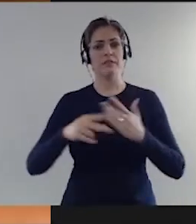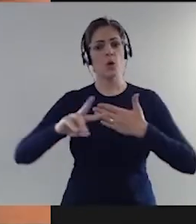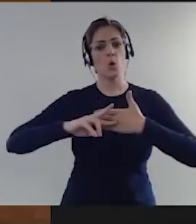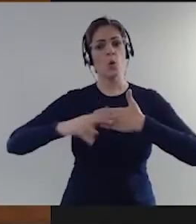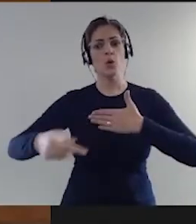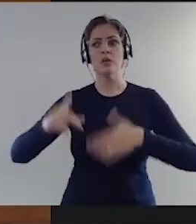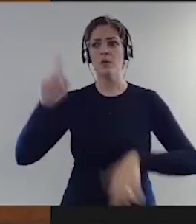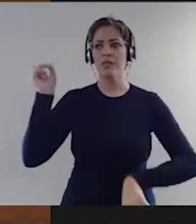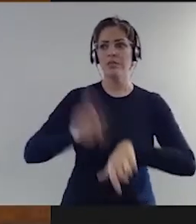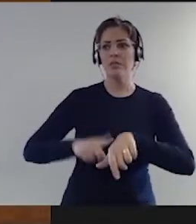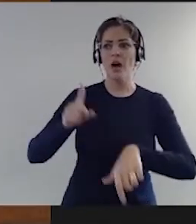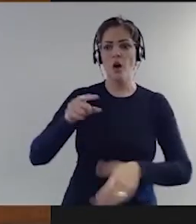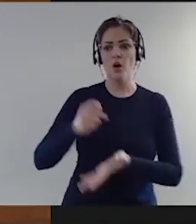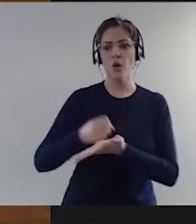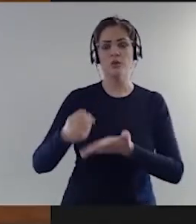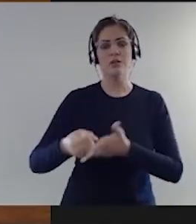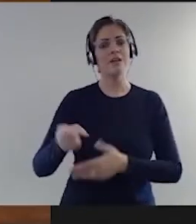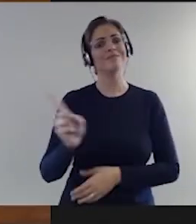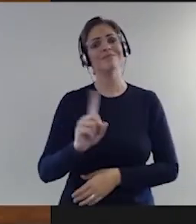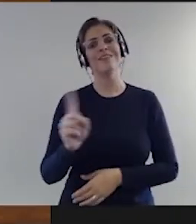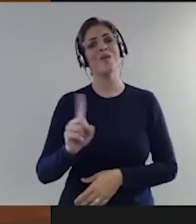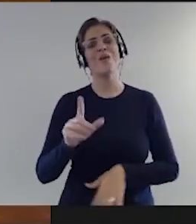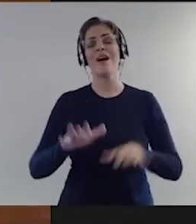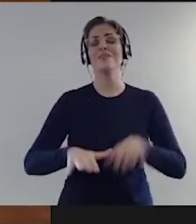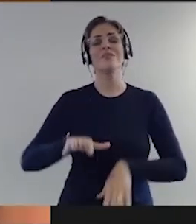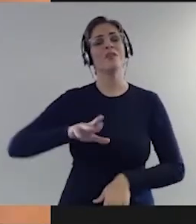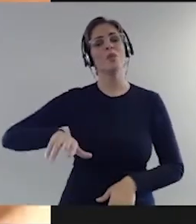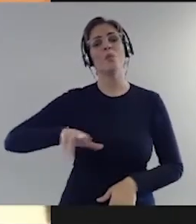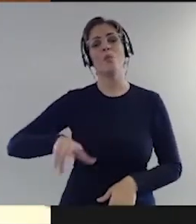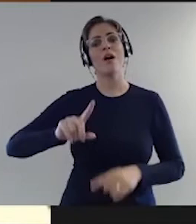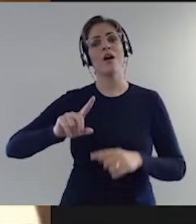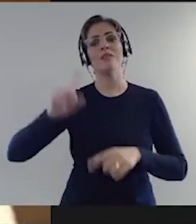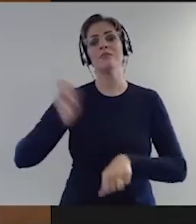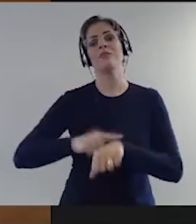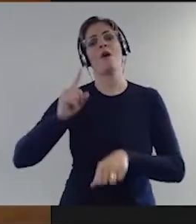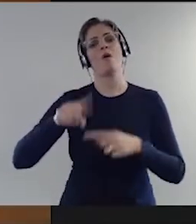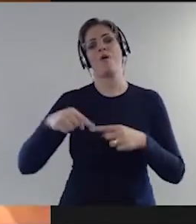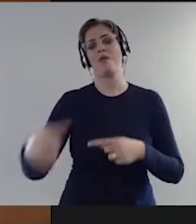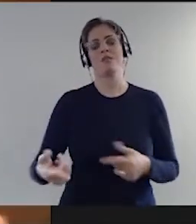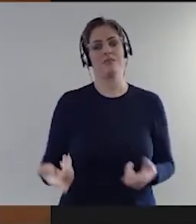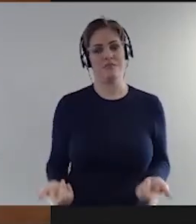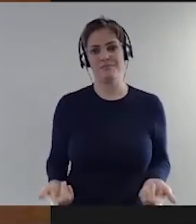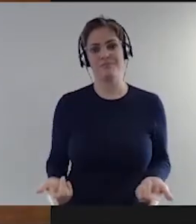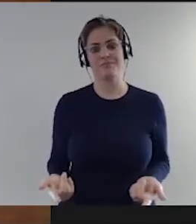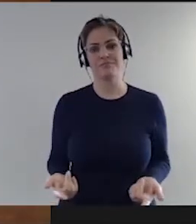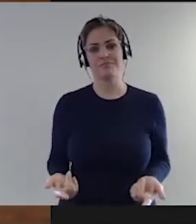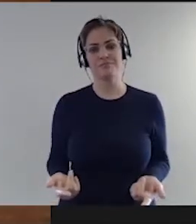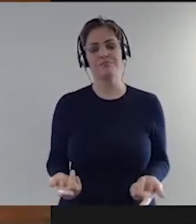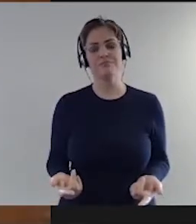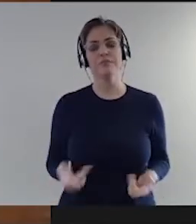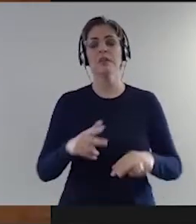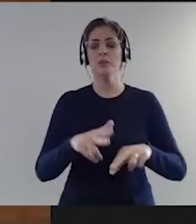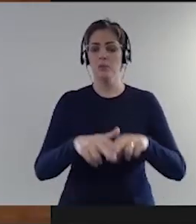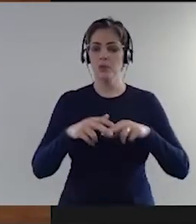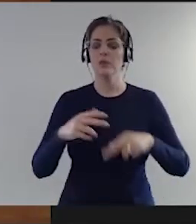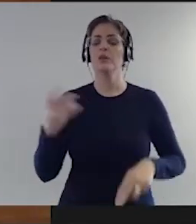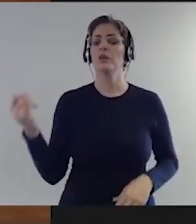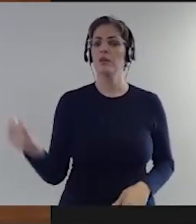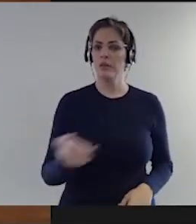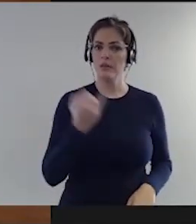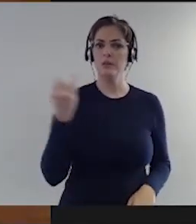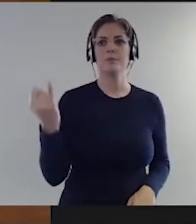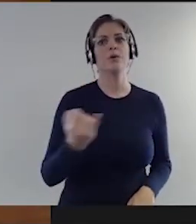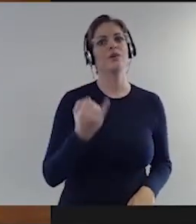consequências imediatas nos contratos. E daí é muito importante retomar a velha e